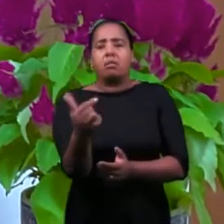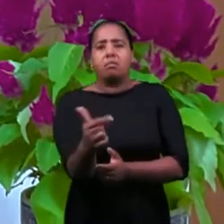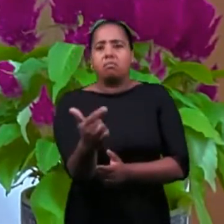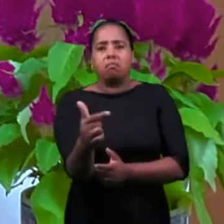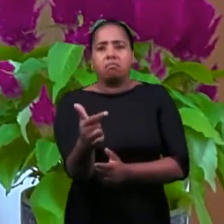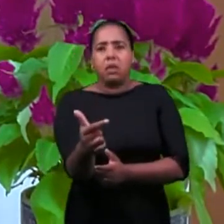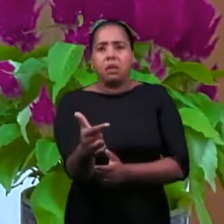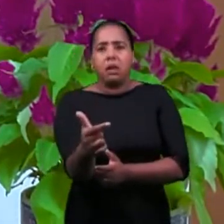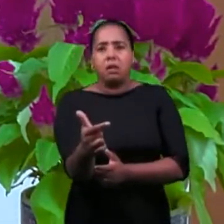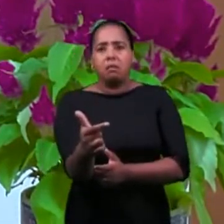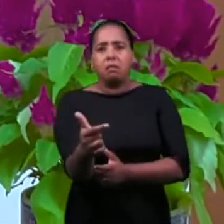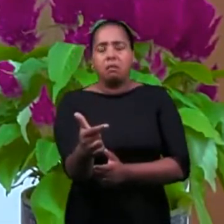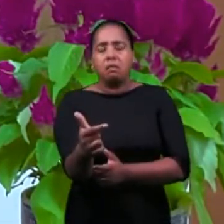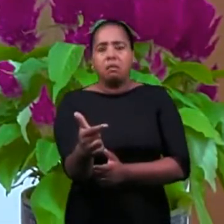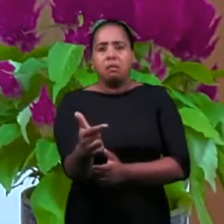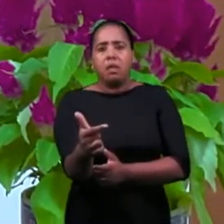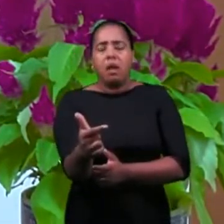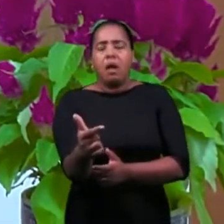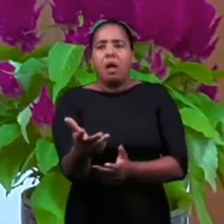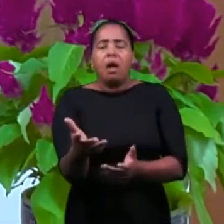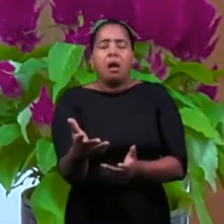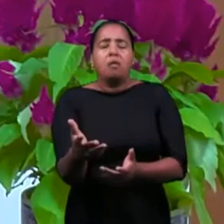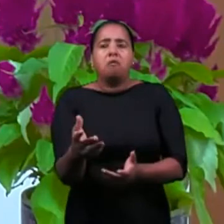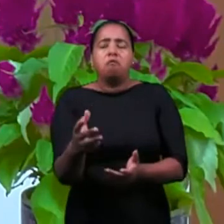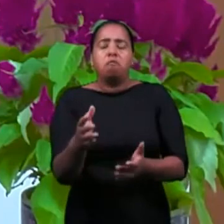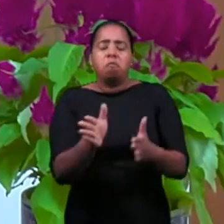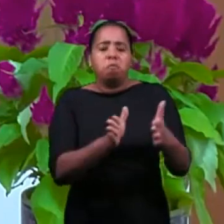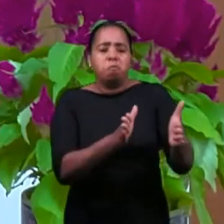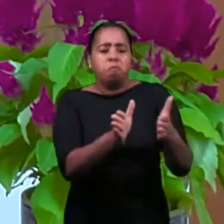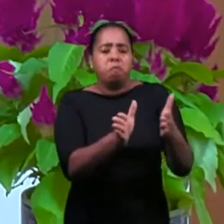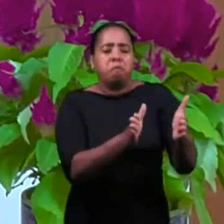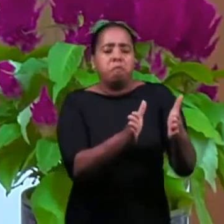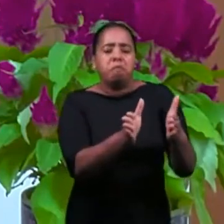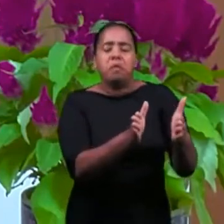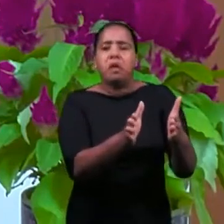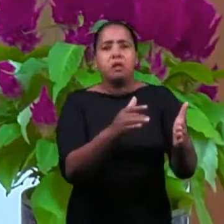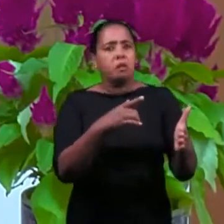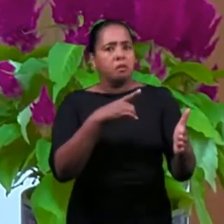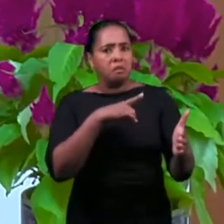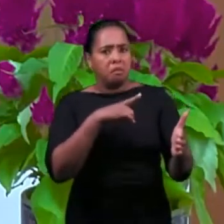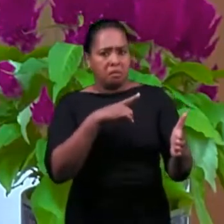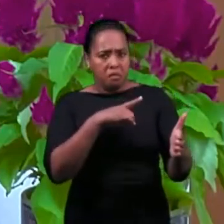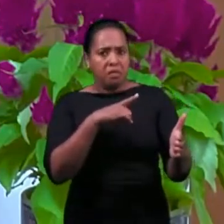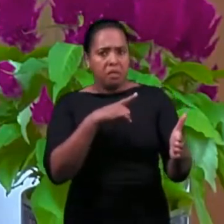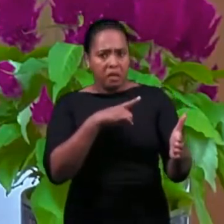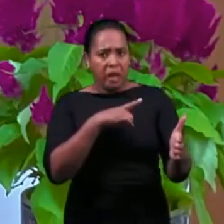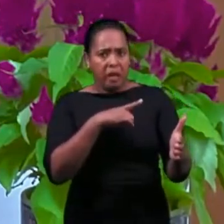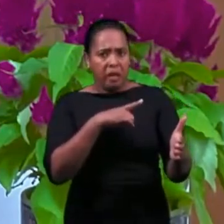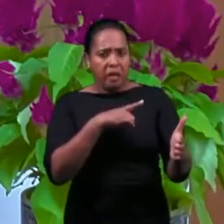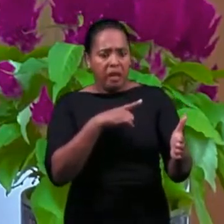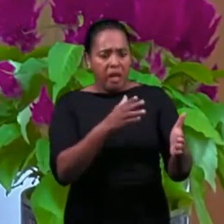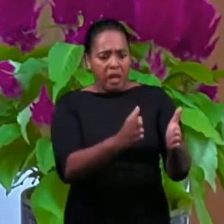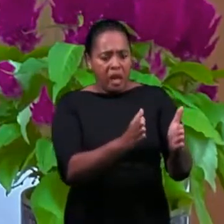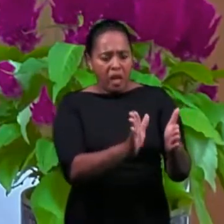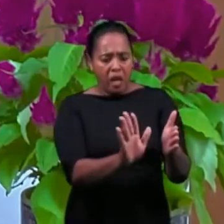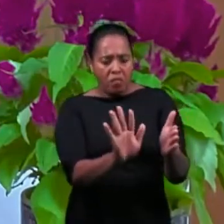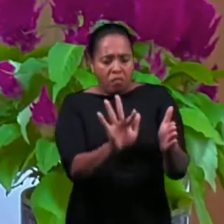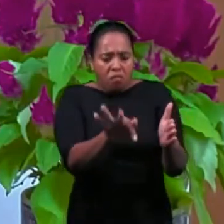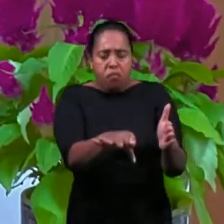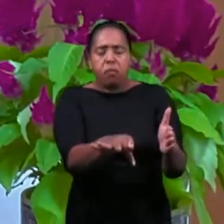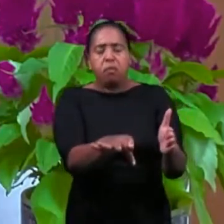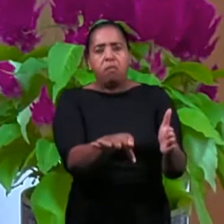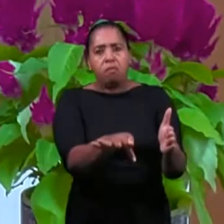verdade que tem um tempo para se acabar, é uma